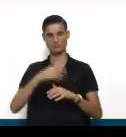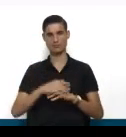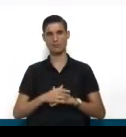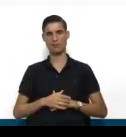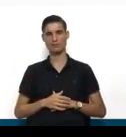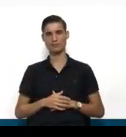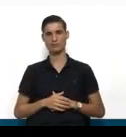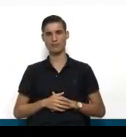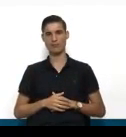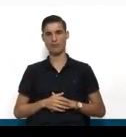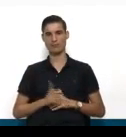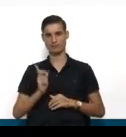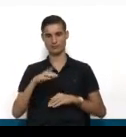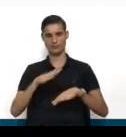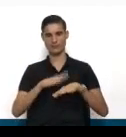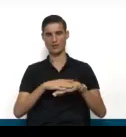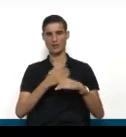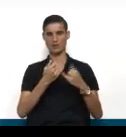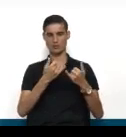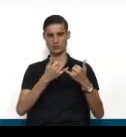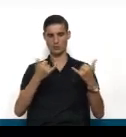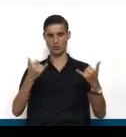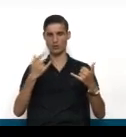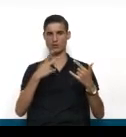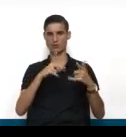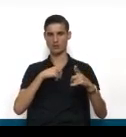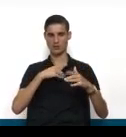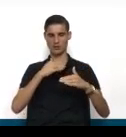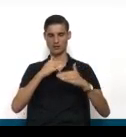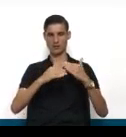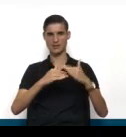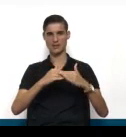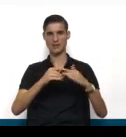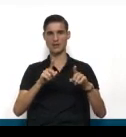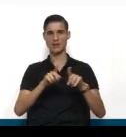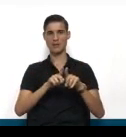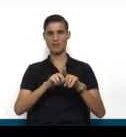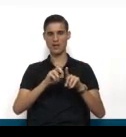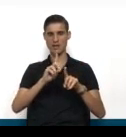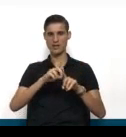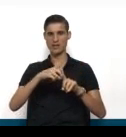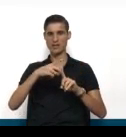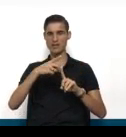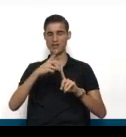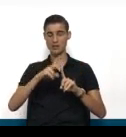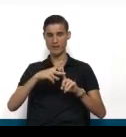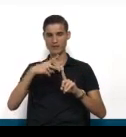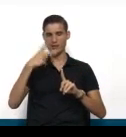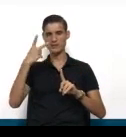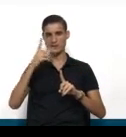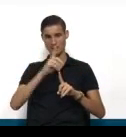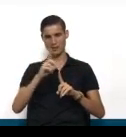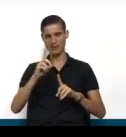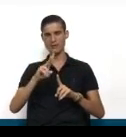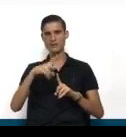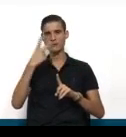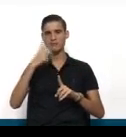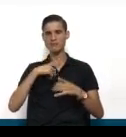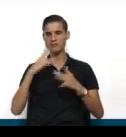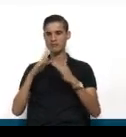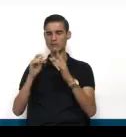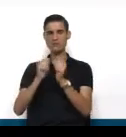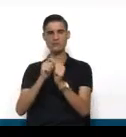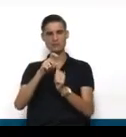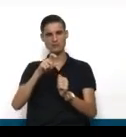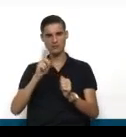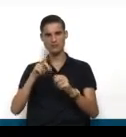quadrado, que é o material da corda com a sua tensão, a derivada segunda em relação a x, e isso vai